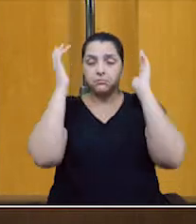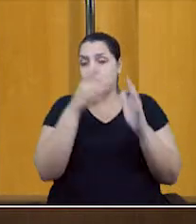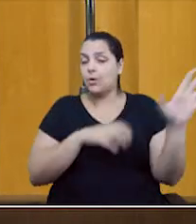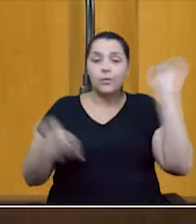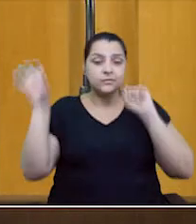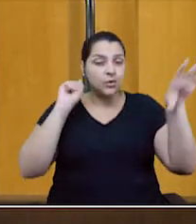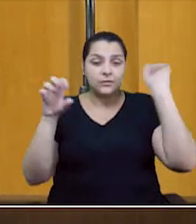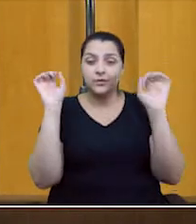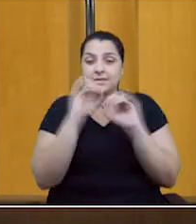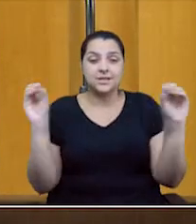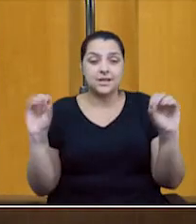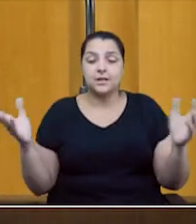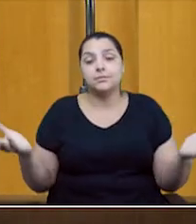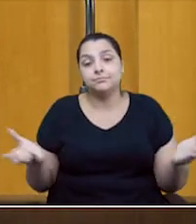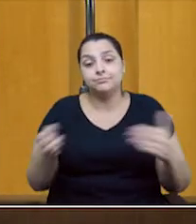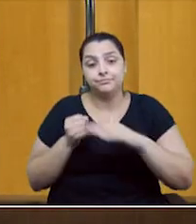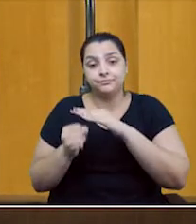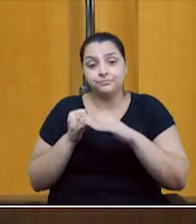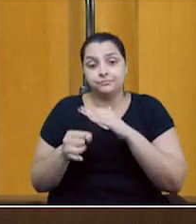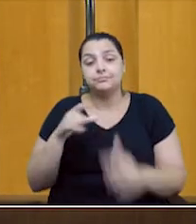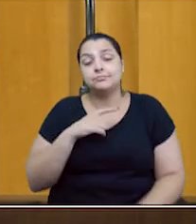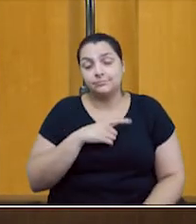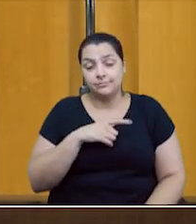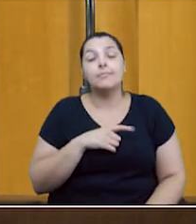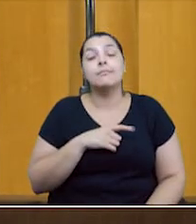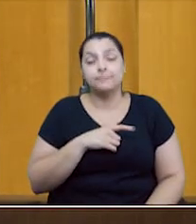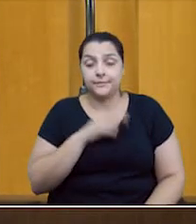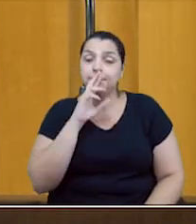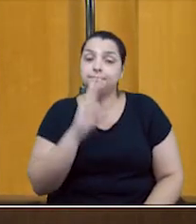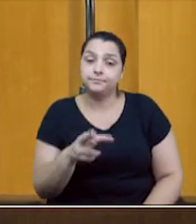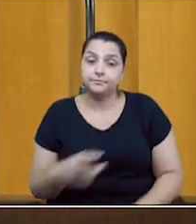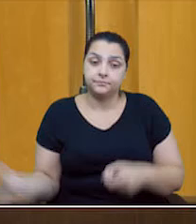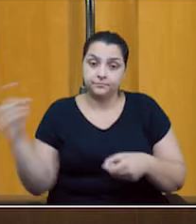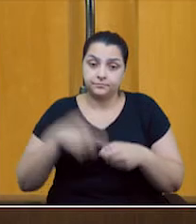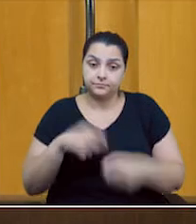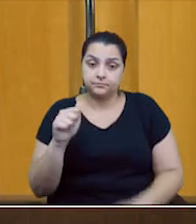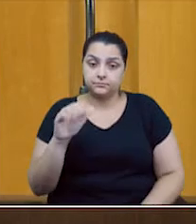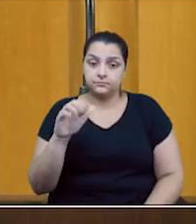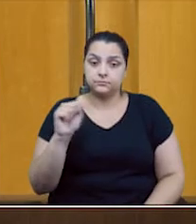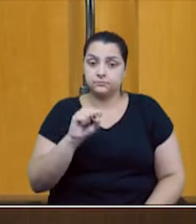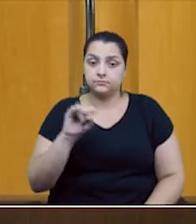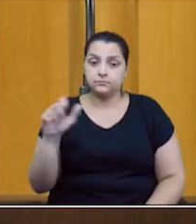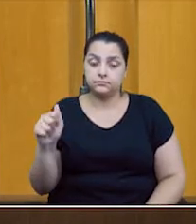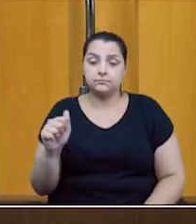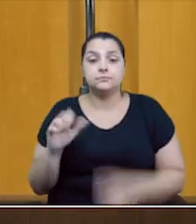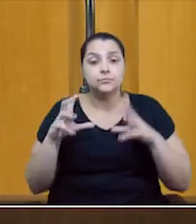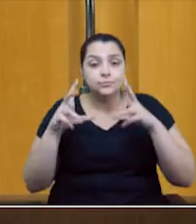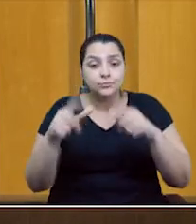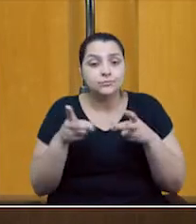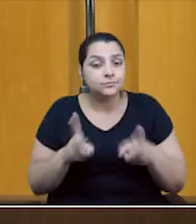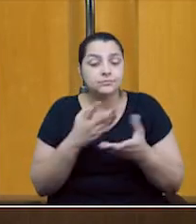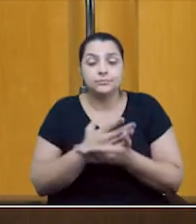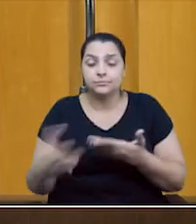Institucionalmente, então, isso tem um reflexo grande, porque, voltando à professora Cássia, tudo passa pelo berço.